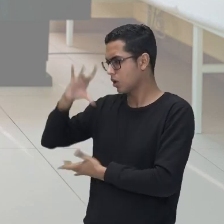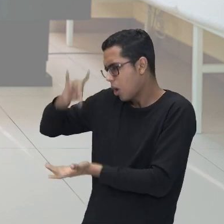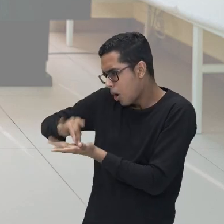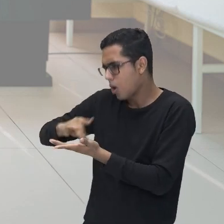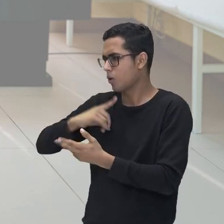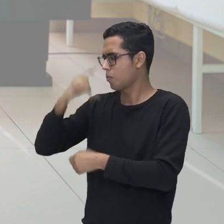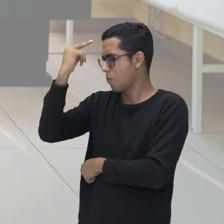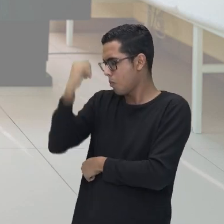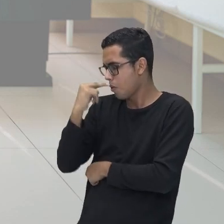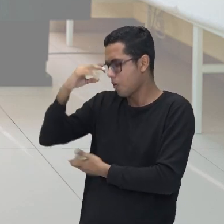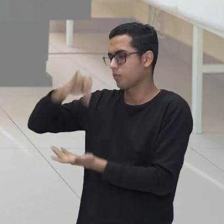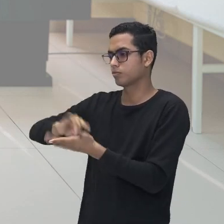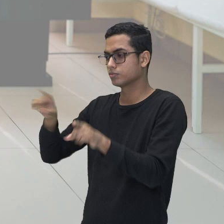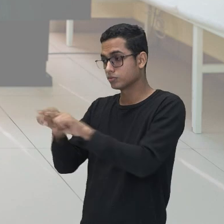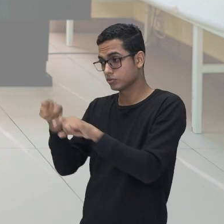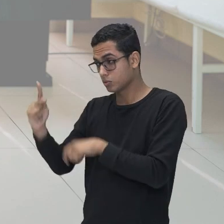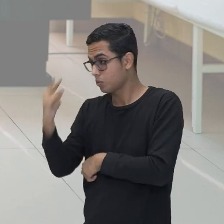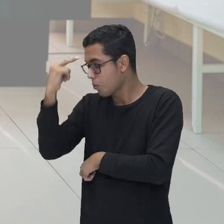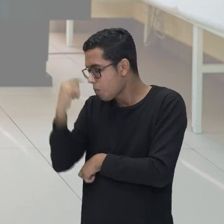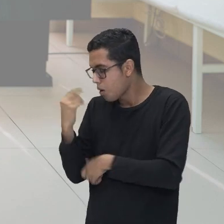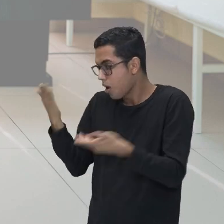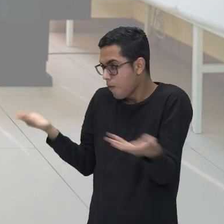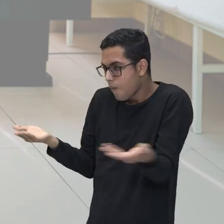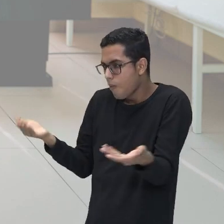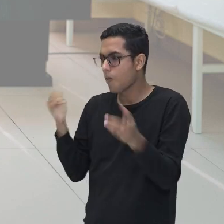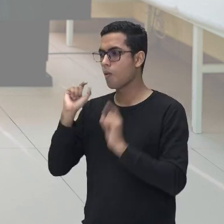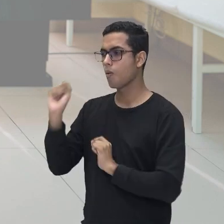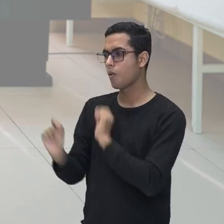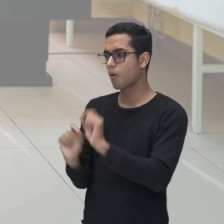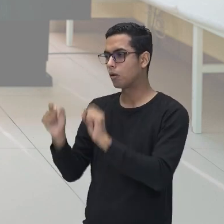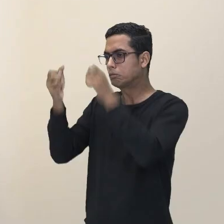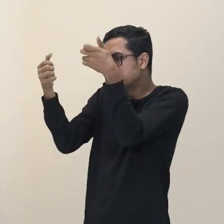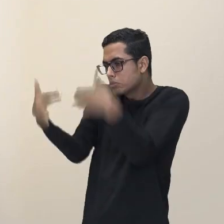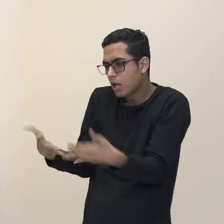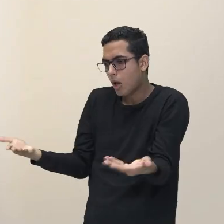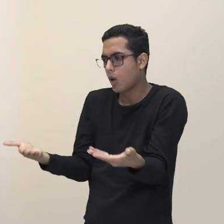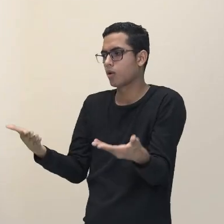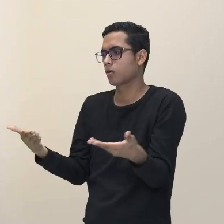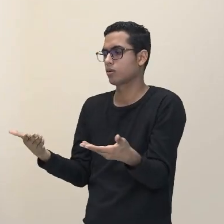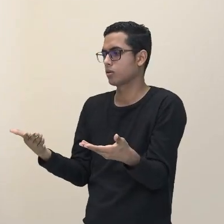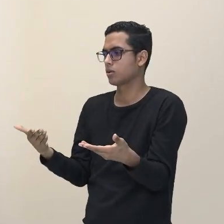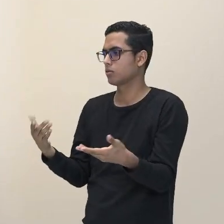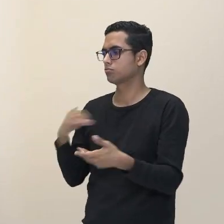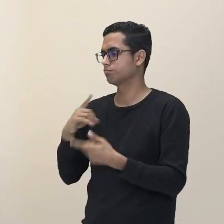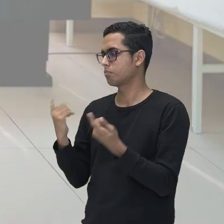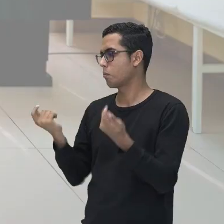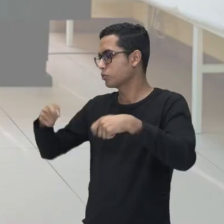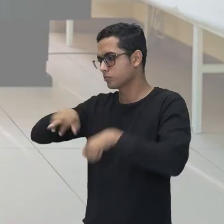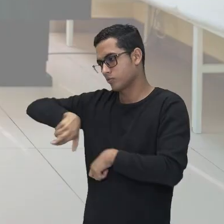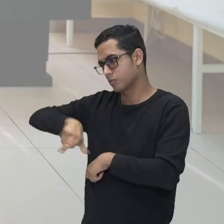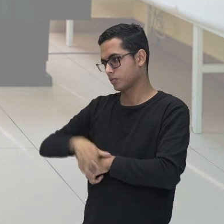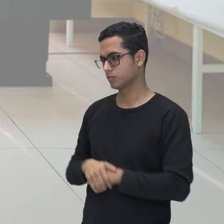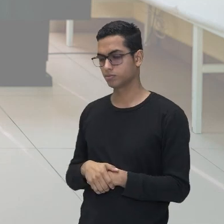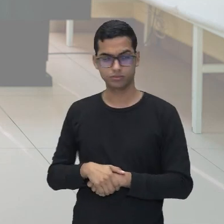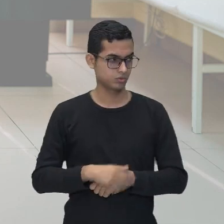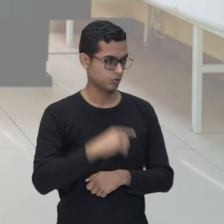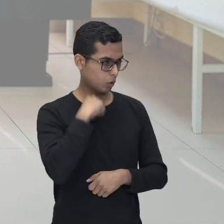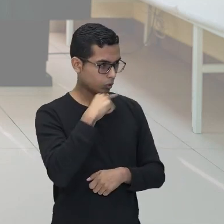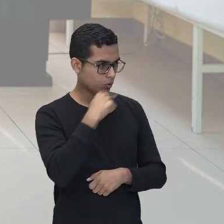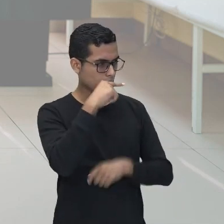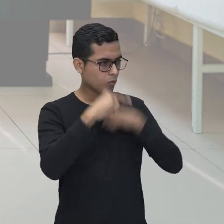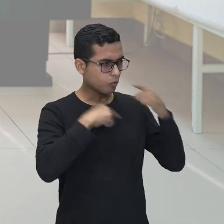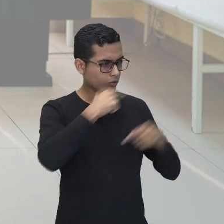fato cego, a sua cegueira, neste momento, é inexplicável. Duvida que eu esteja cego? Que ideia!